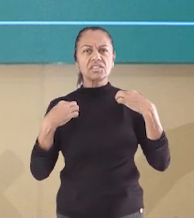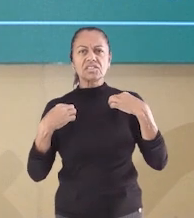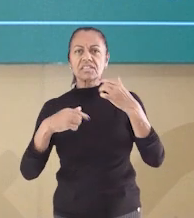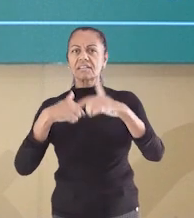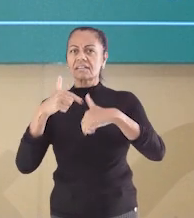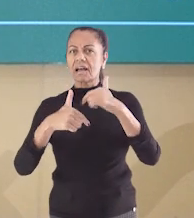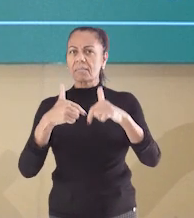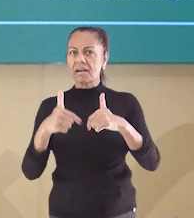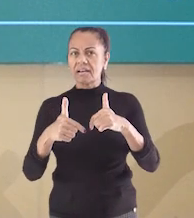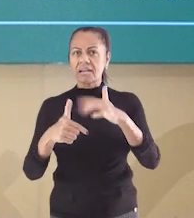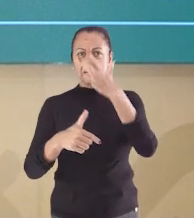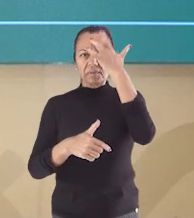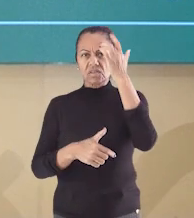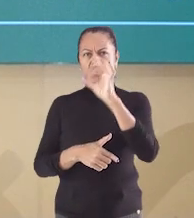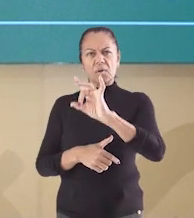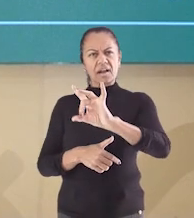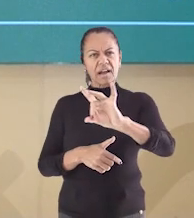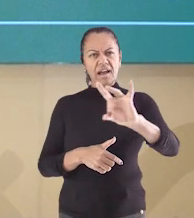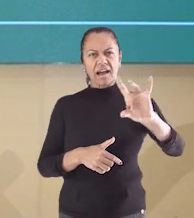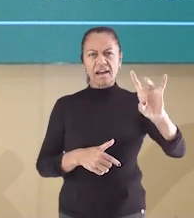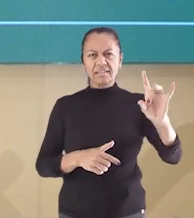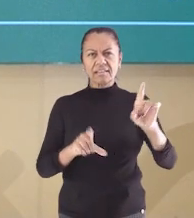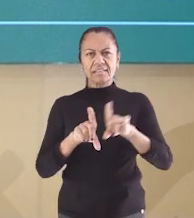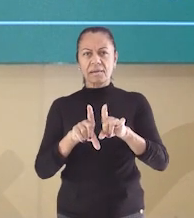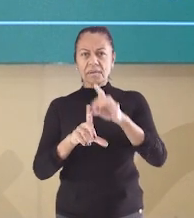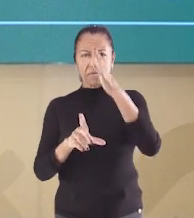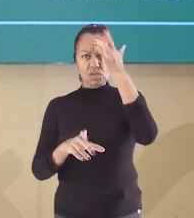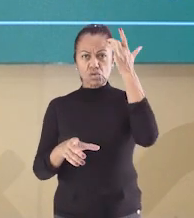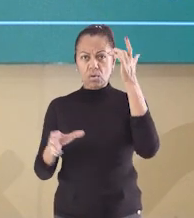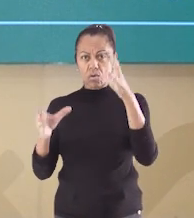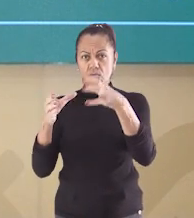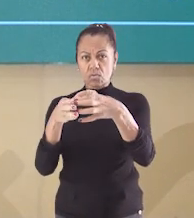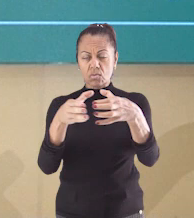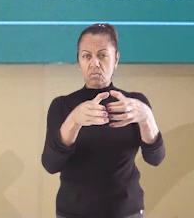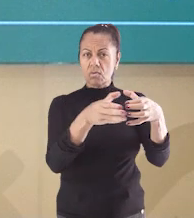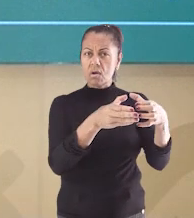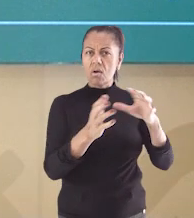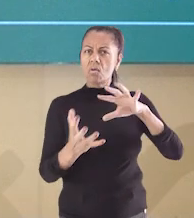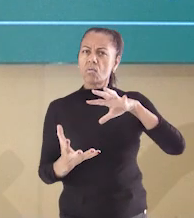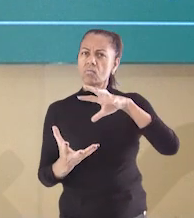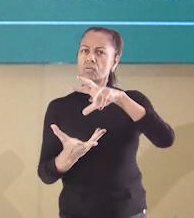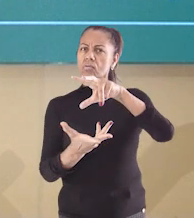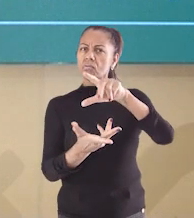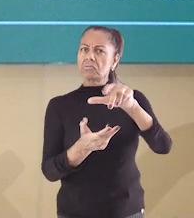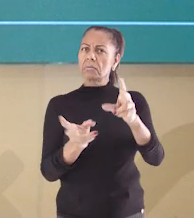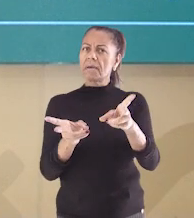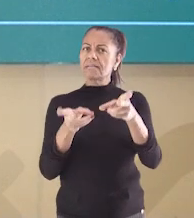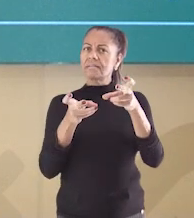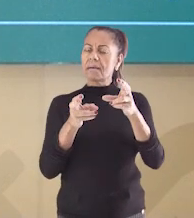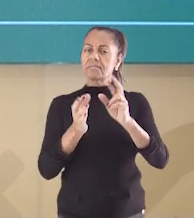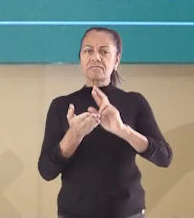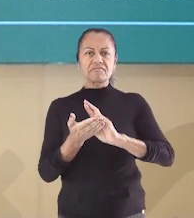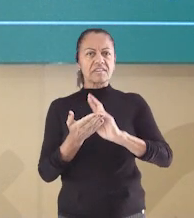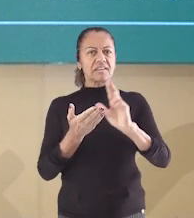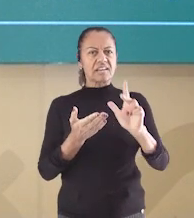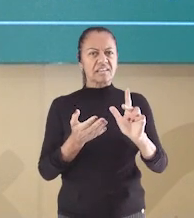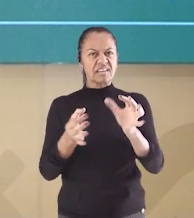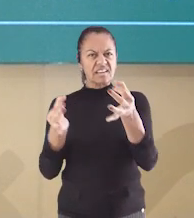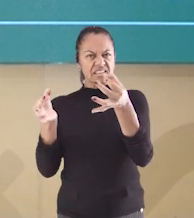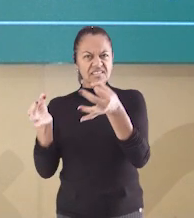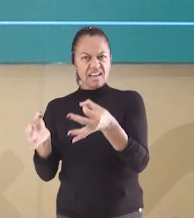e de trabalhar. Cada indivíduo e cada grupo vê o mundo de maneira diferente. O certo e o